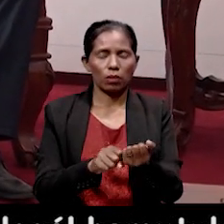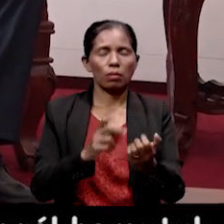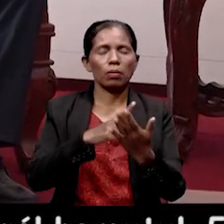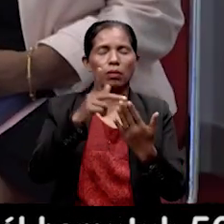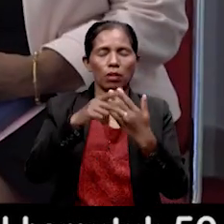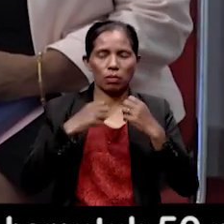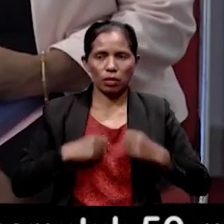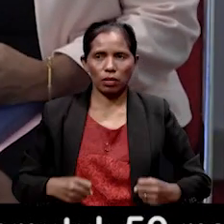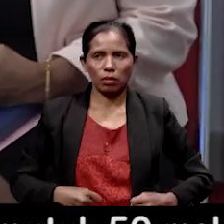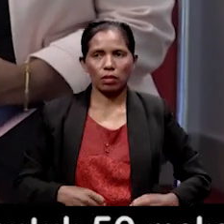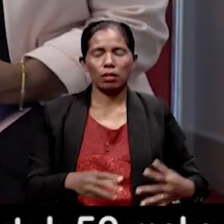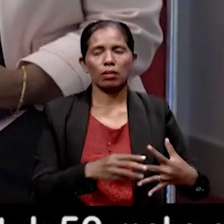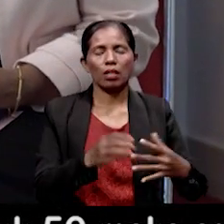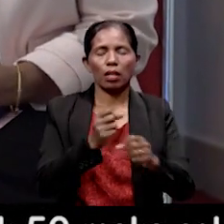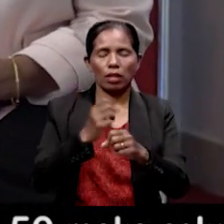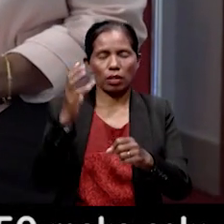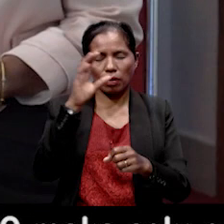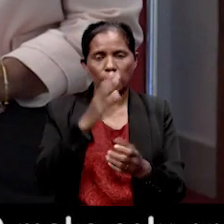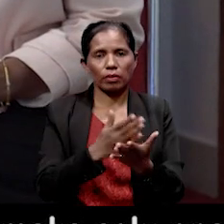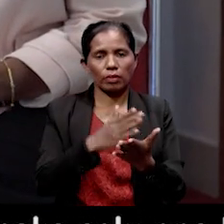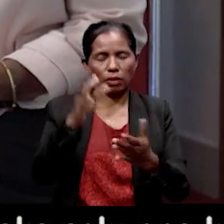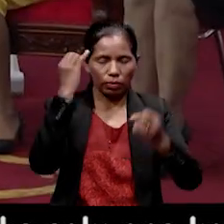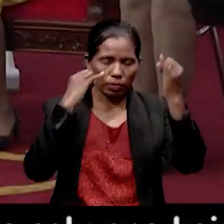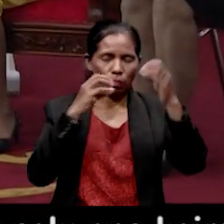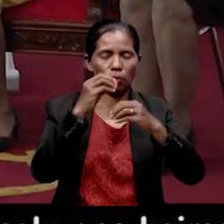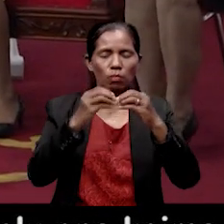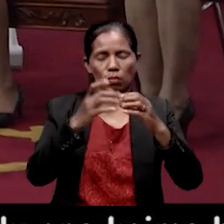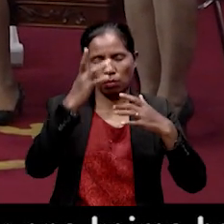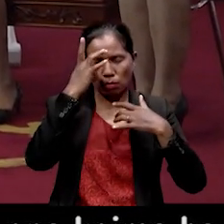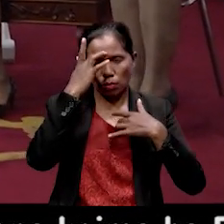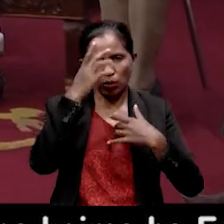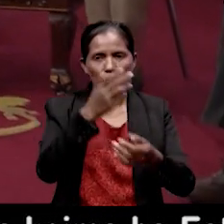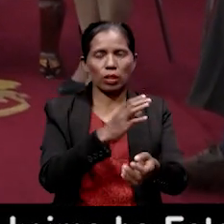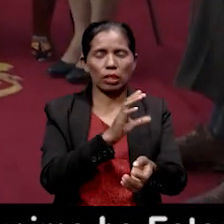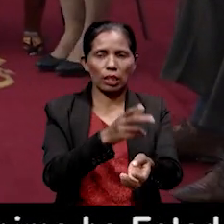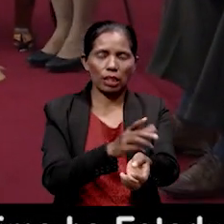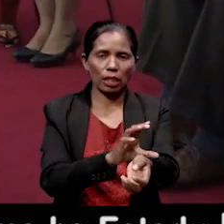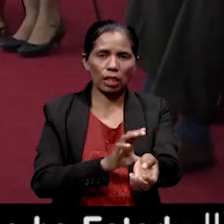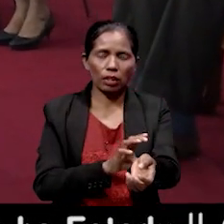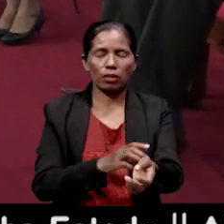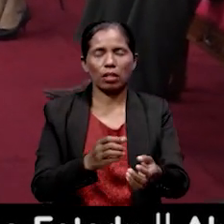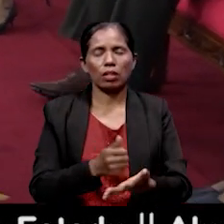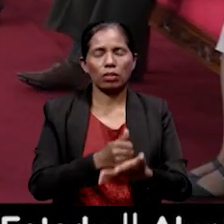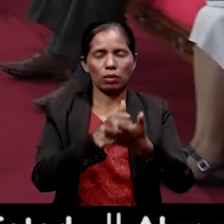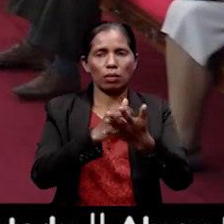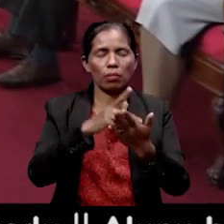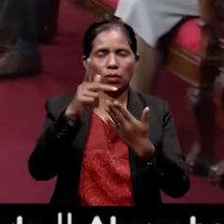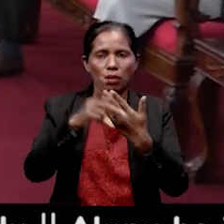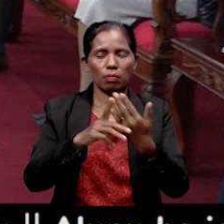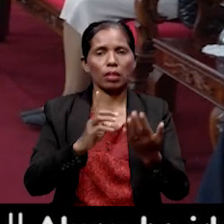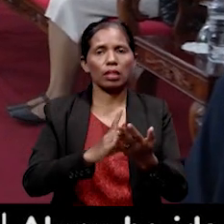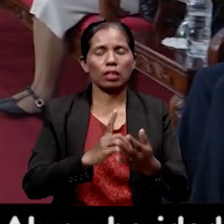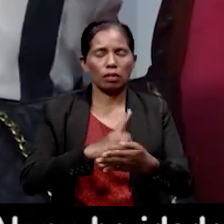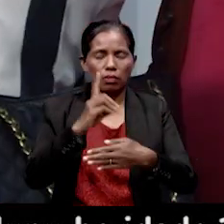saúde nian, liu-liu halo socialização kona ba moras cancro. Numos apoio programa desenvolvimento comunitária, hodi